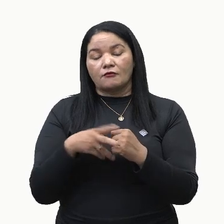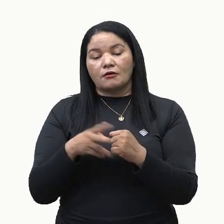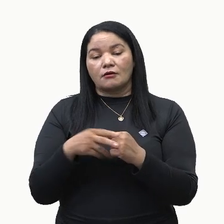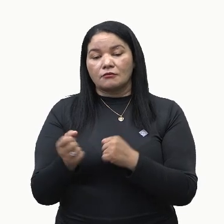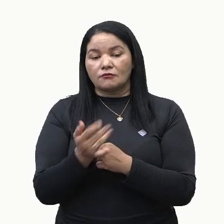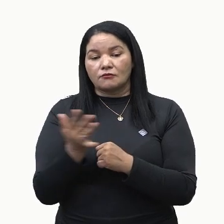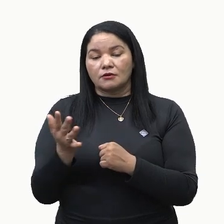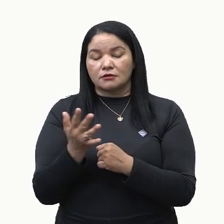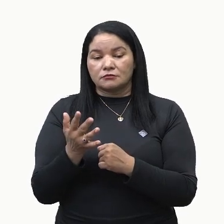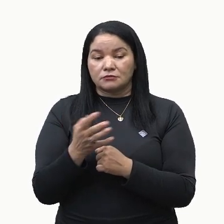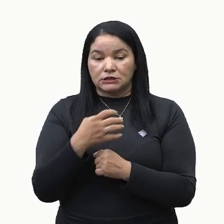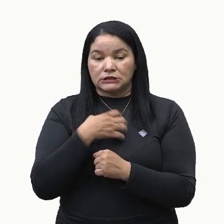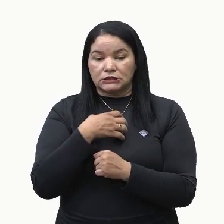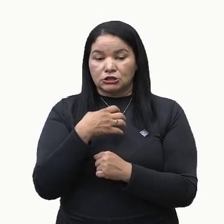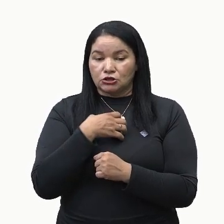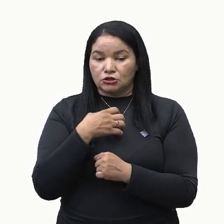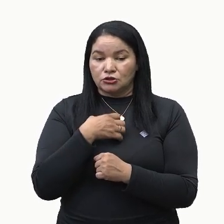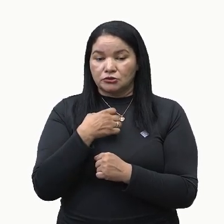Sentir.